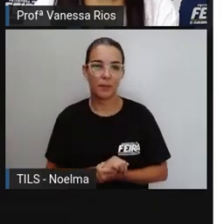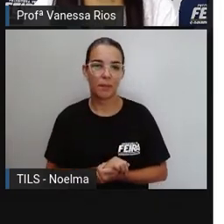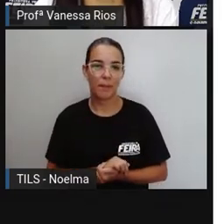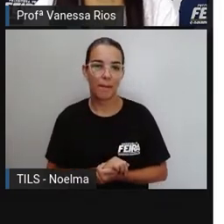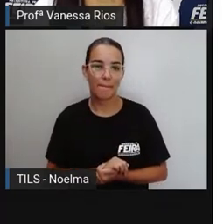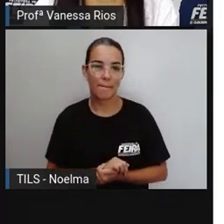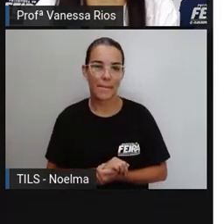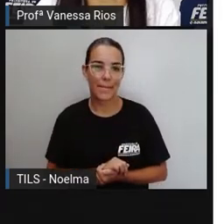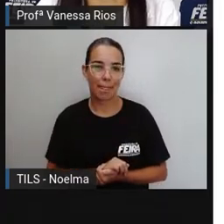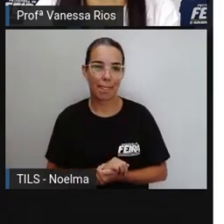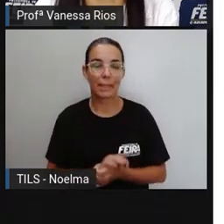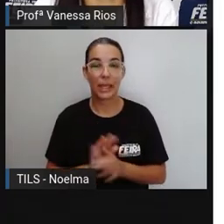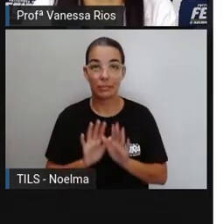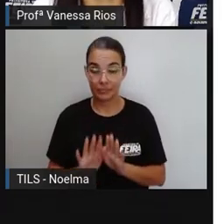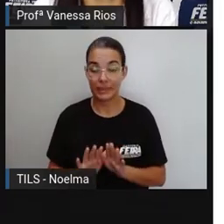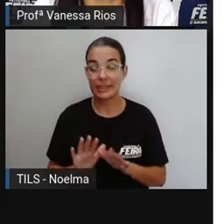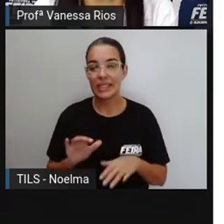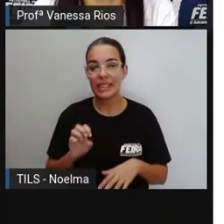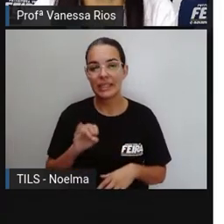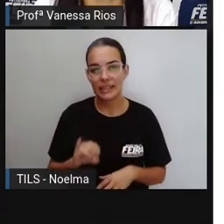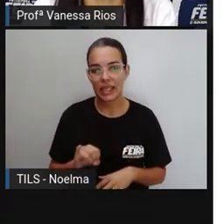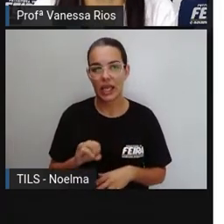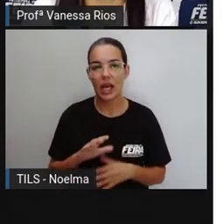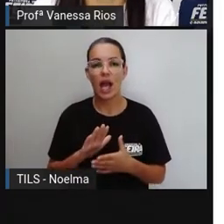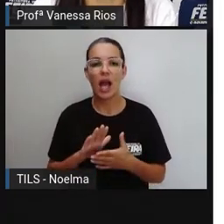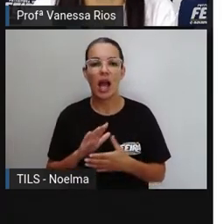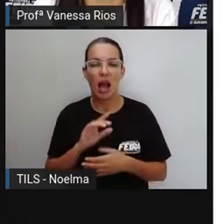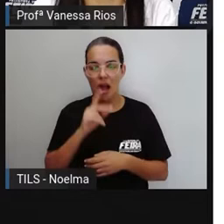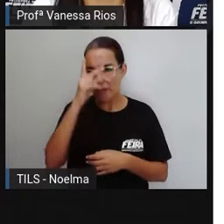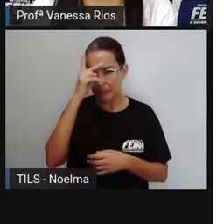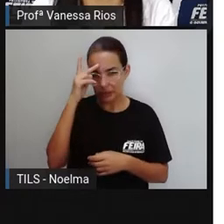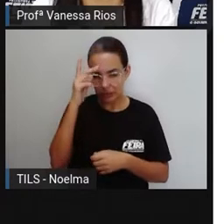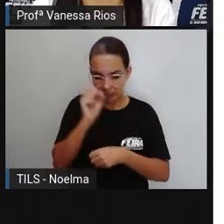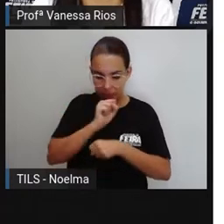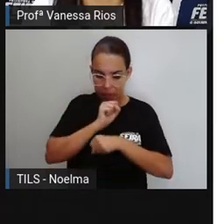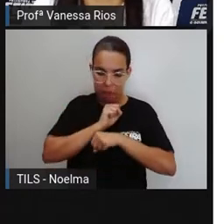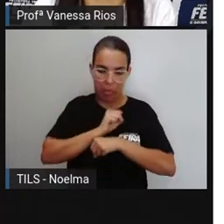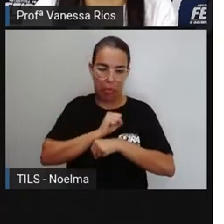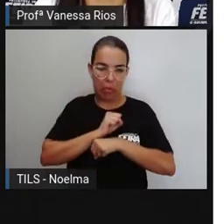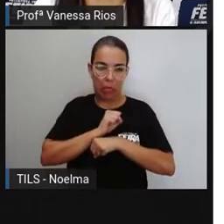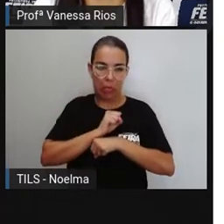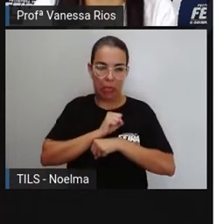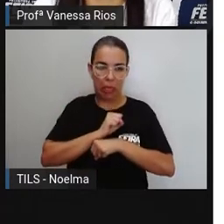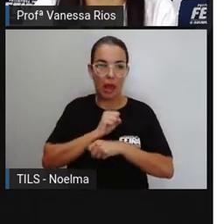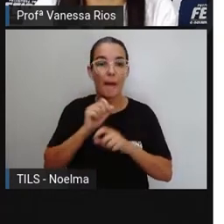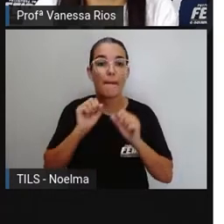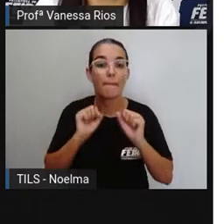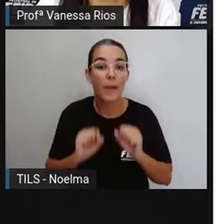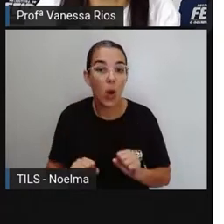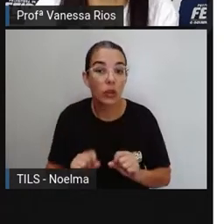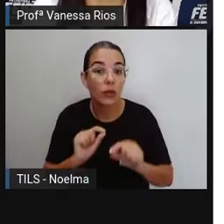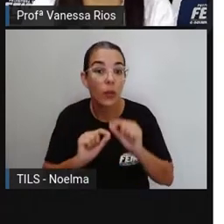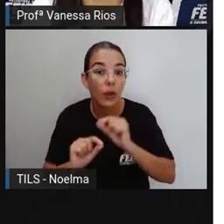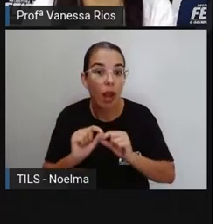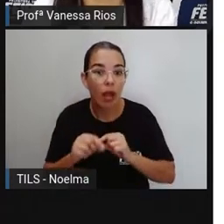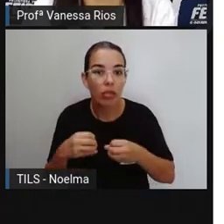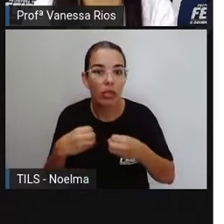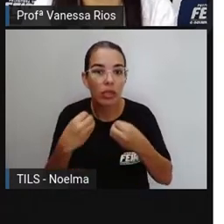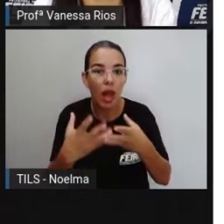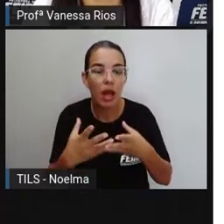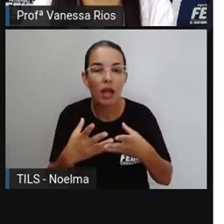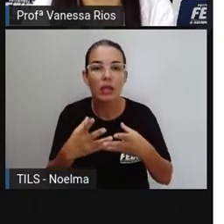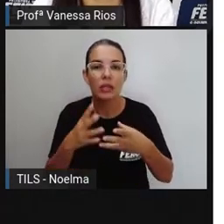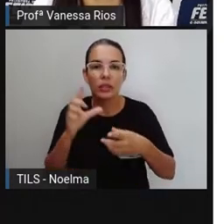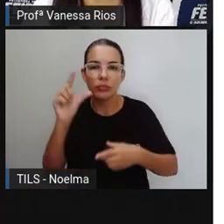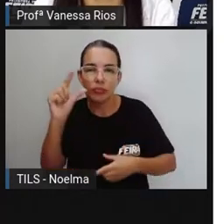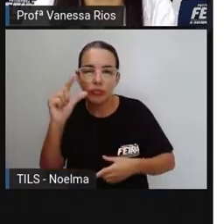Então, o acometimento do indivíduo por conta do sedentarismo pode trazer a diminuição de funcionalidade